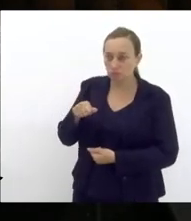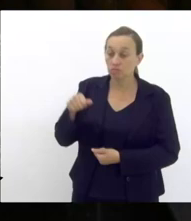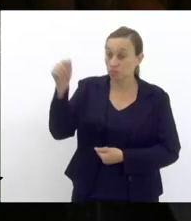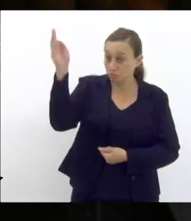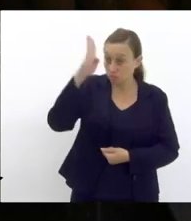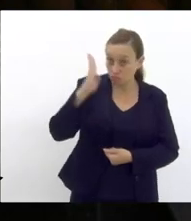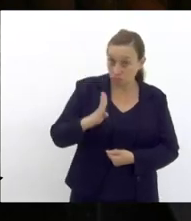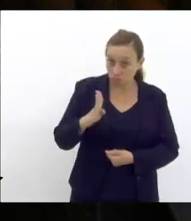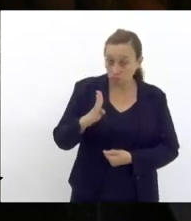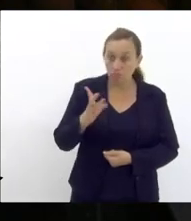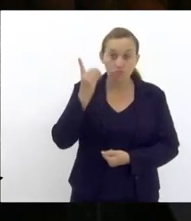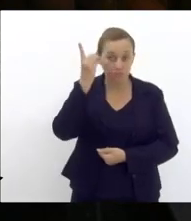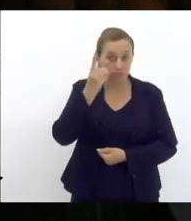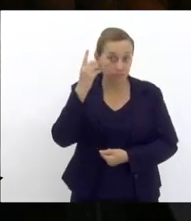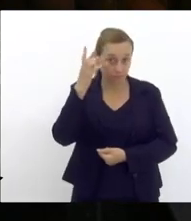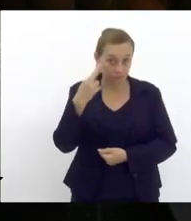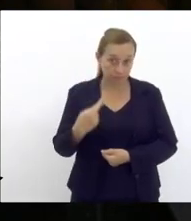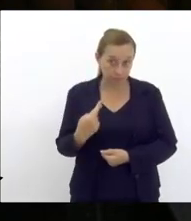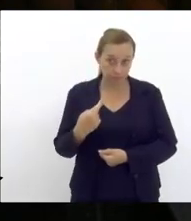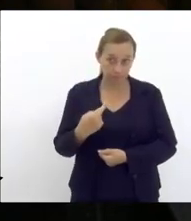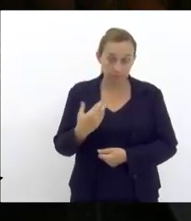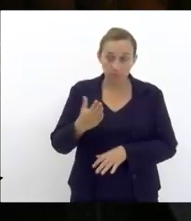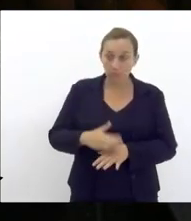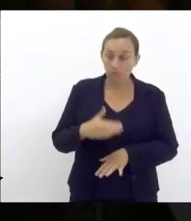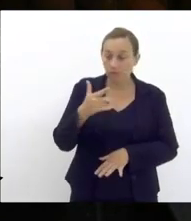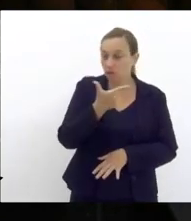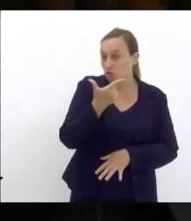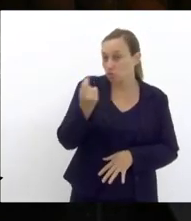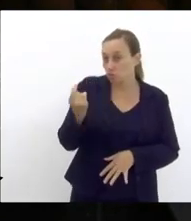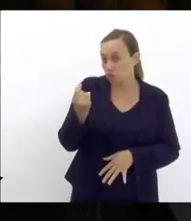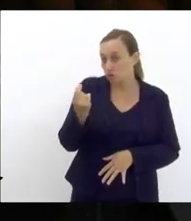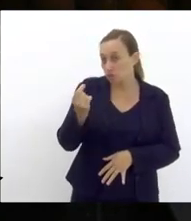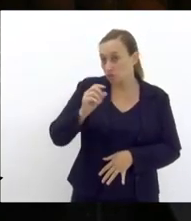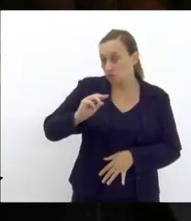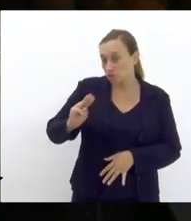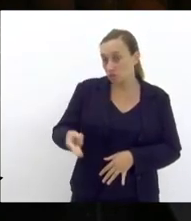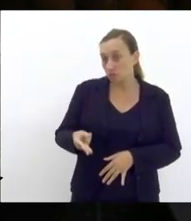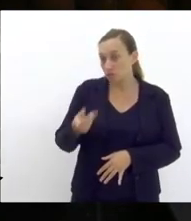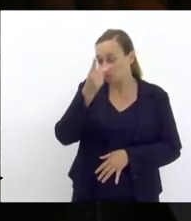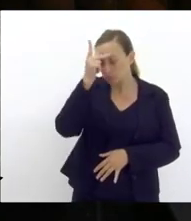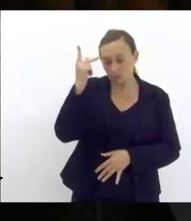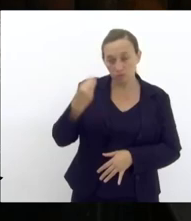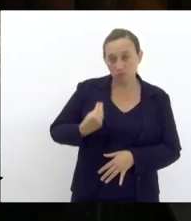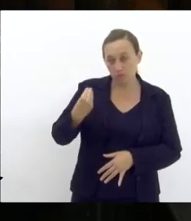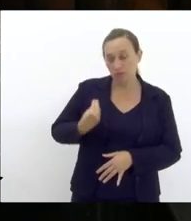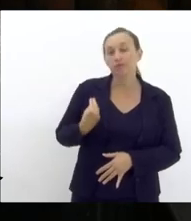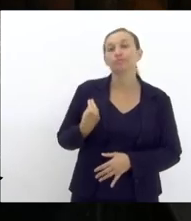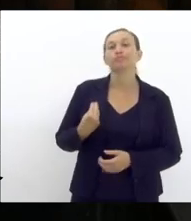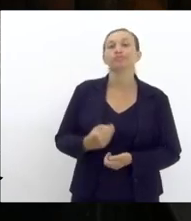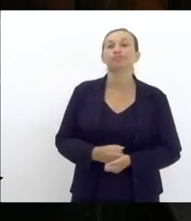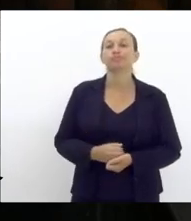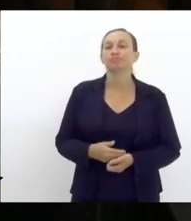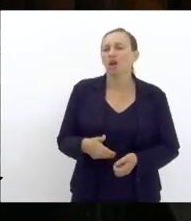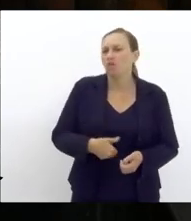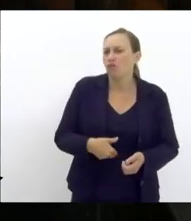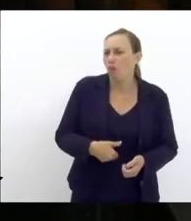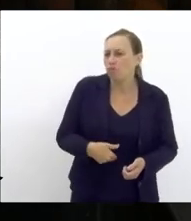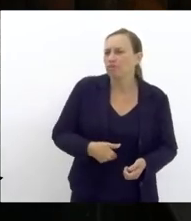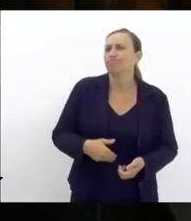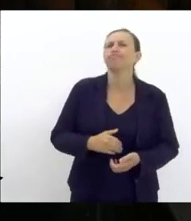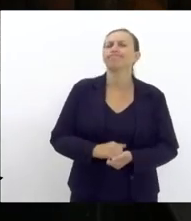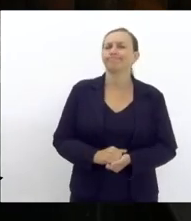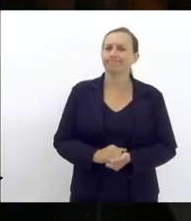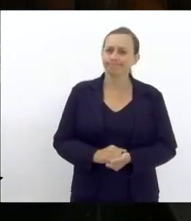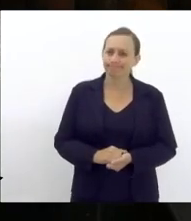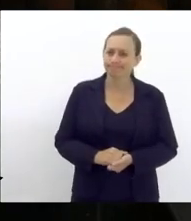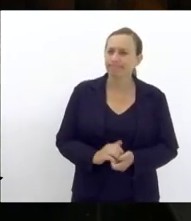Brasil Deputado Renato com mais de 200 milhões de habitantes a fome